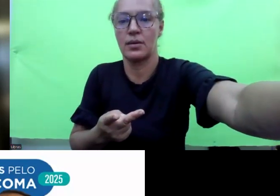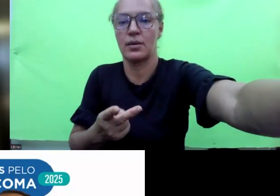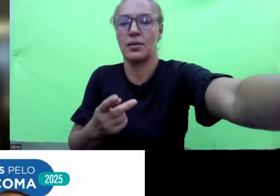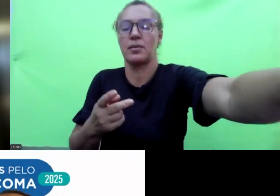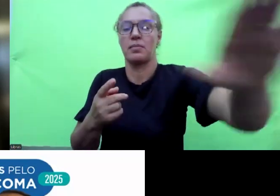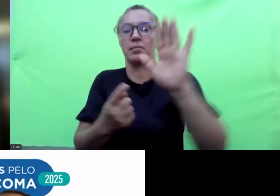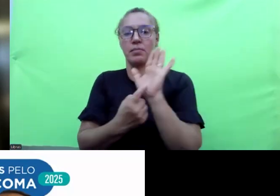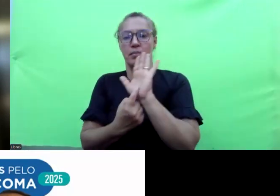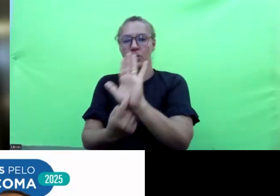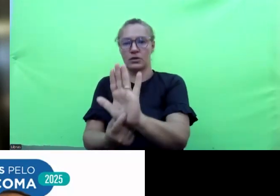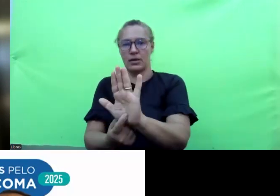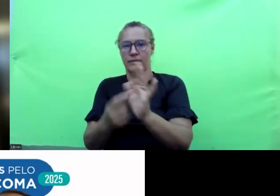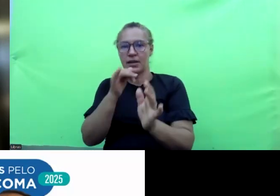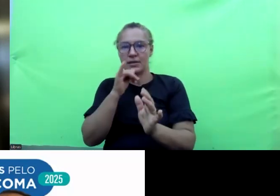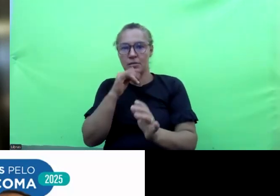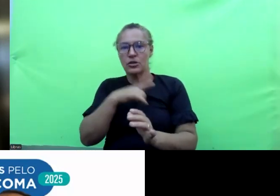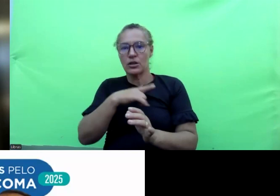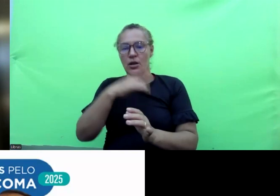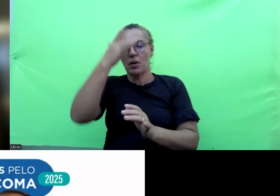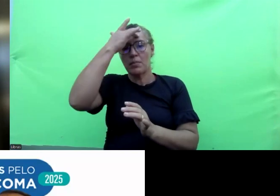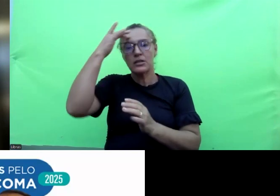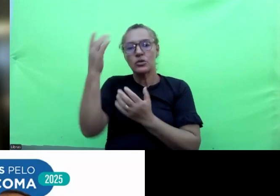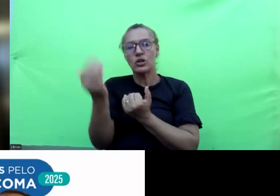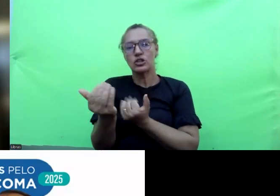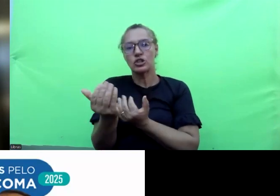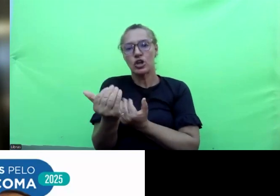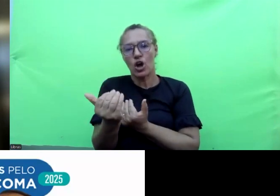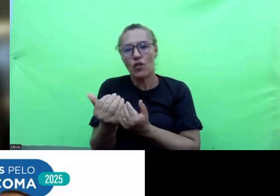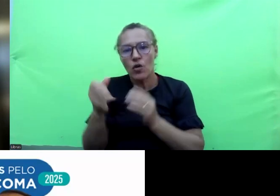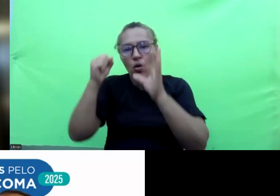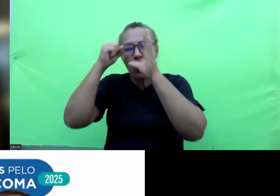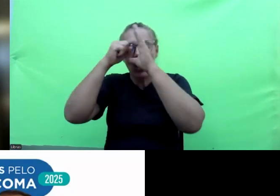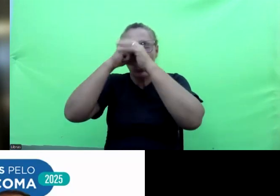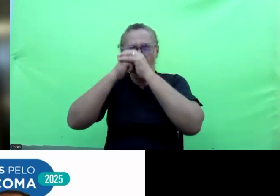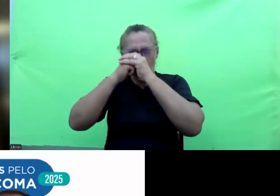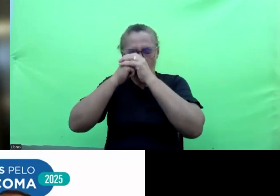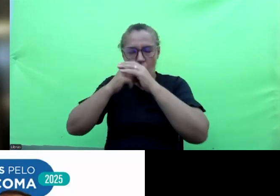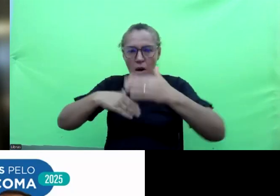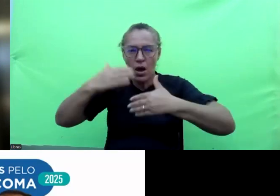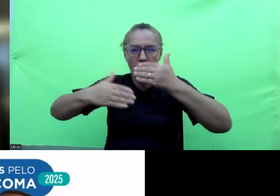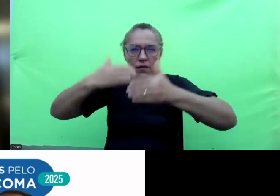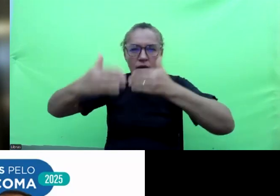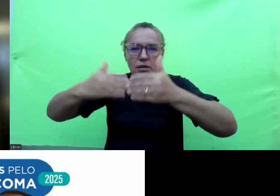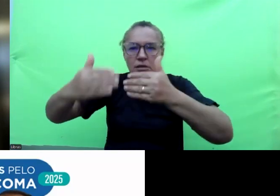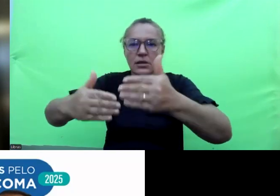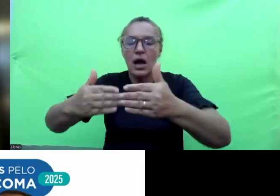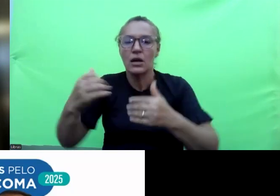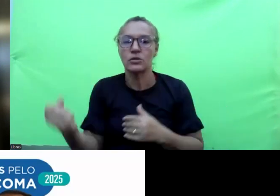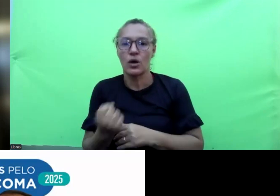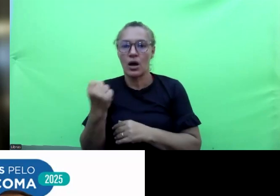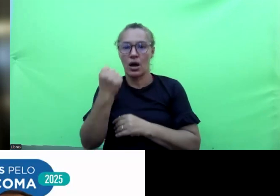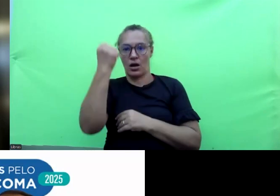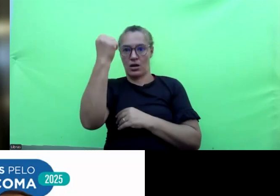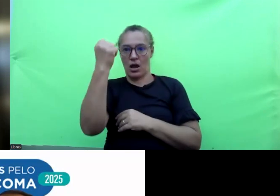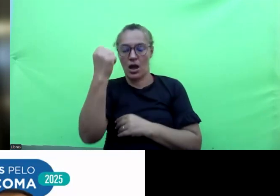uma pessoa jovem com glaucoma avançado, grave, já constante no campo